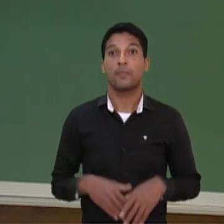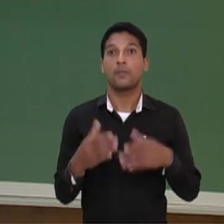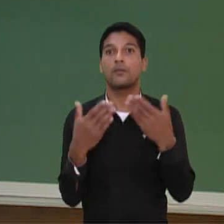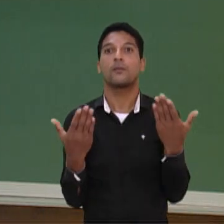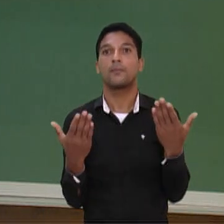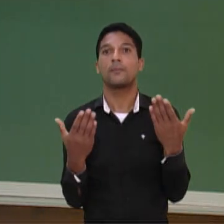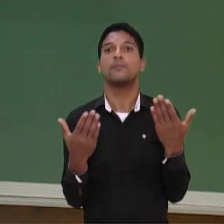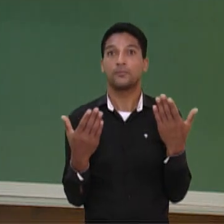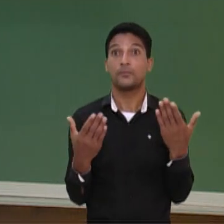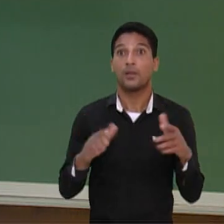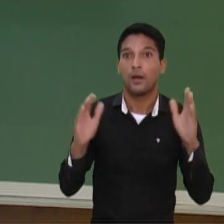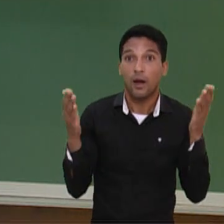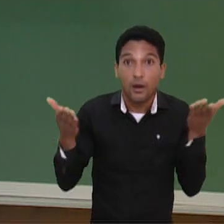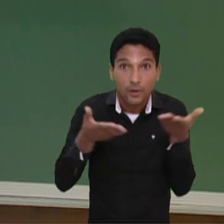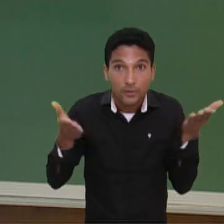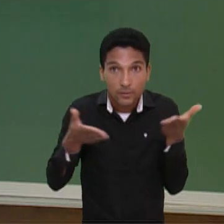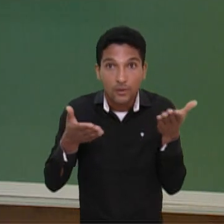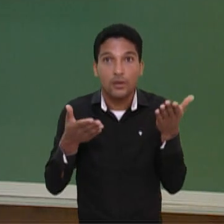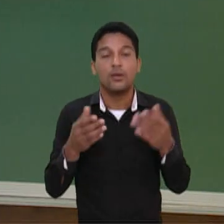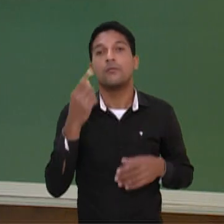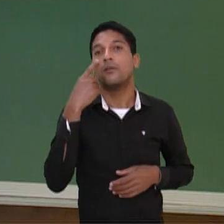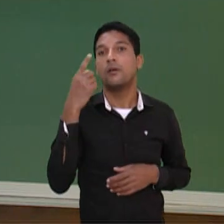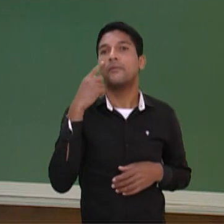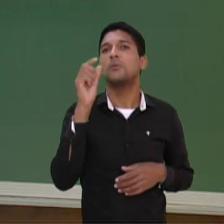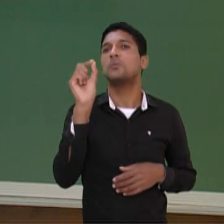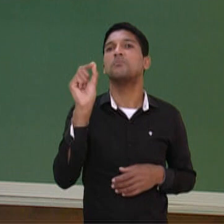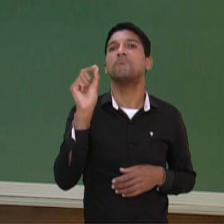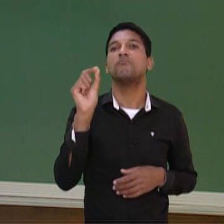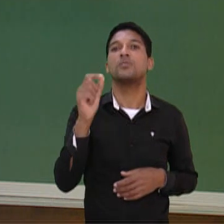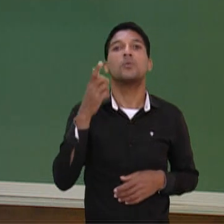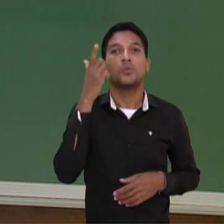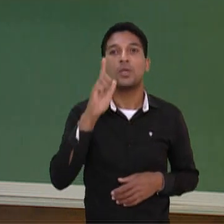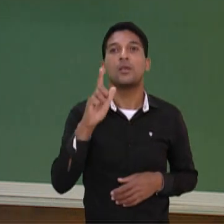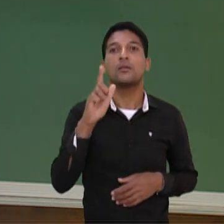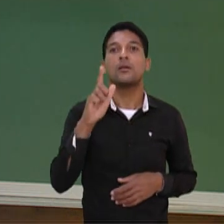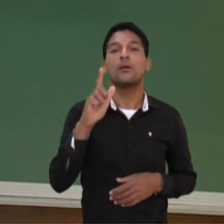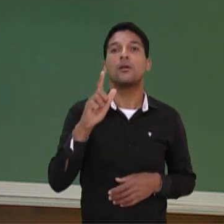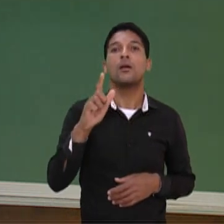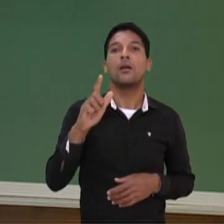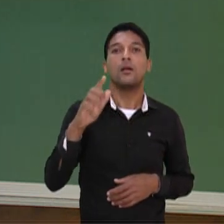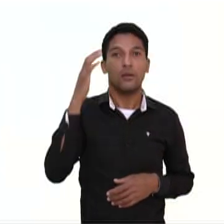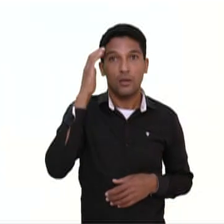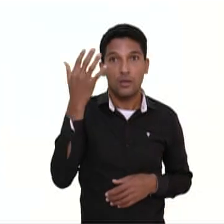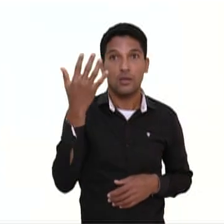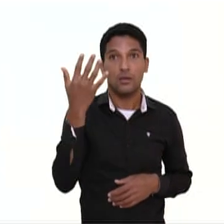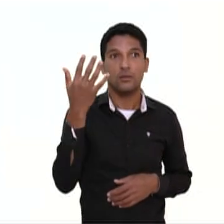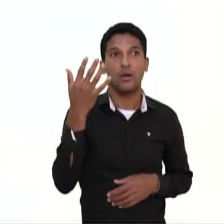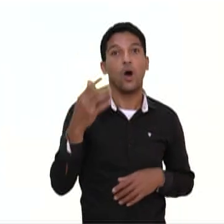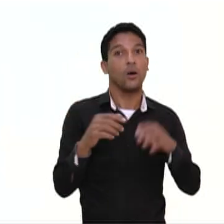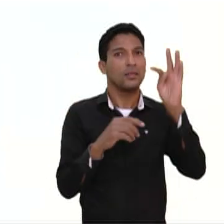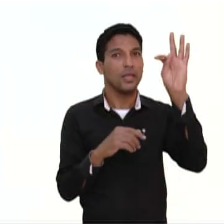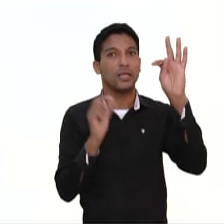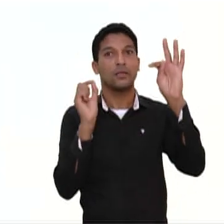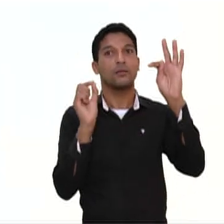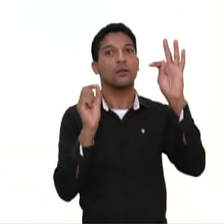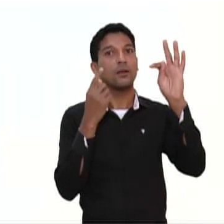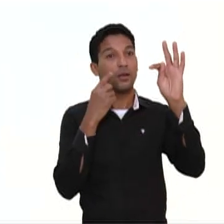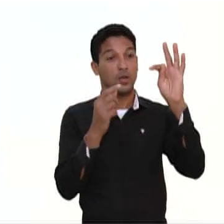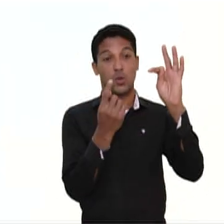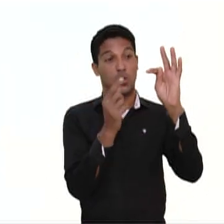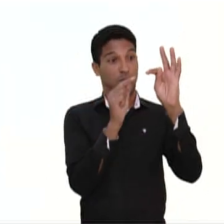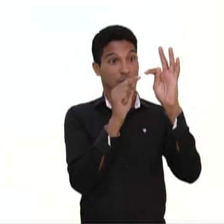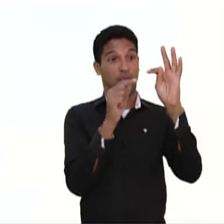Então, agora vejamos o que eu tenho aí de solução. Vou usar o meu t igual a